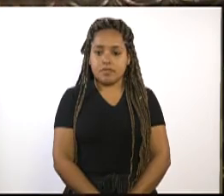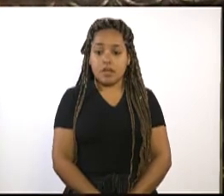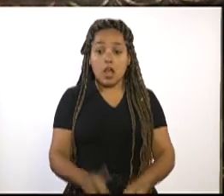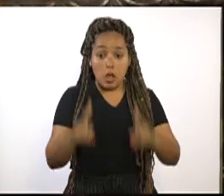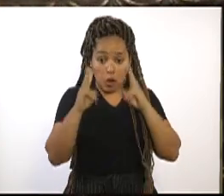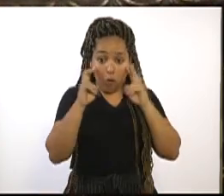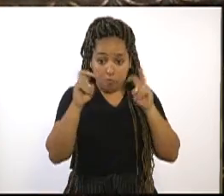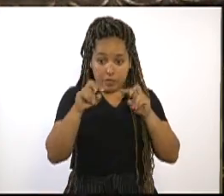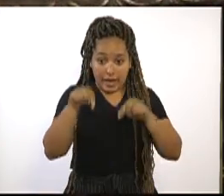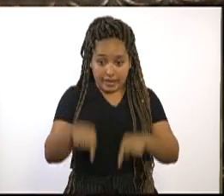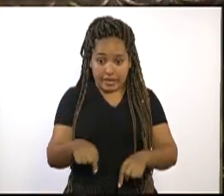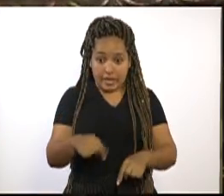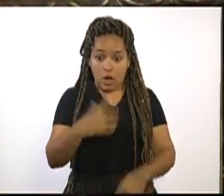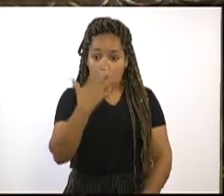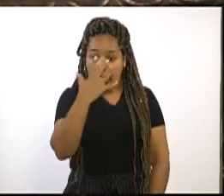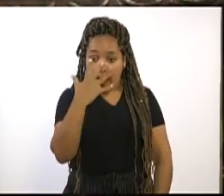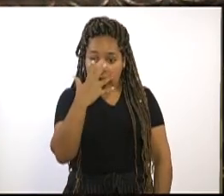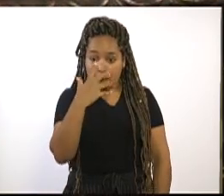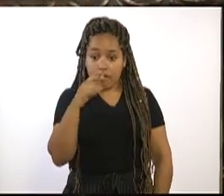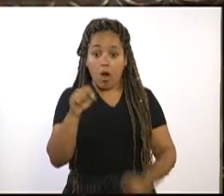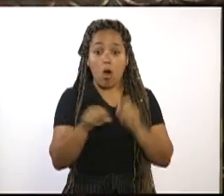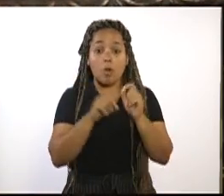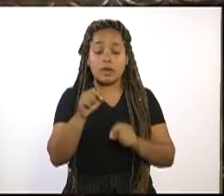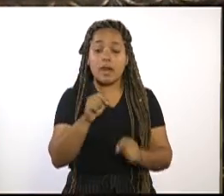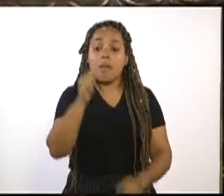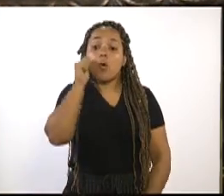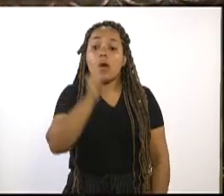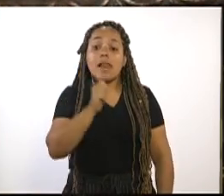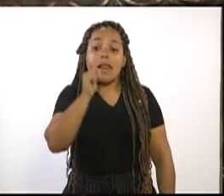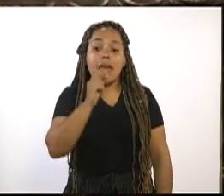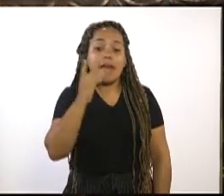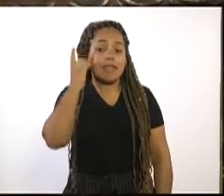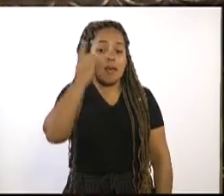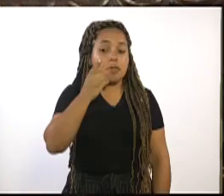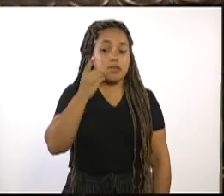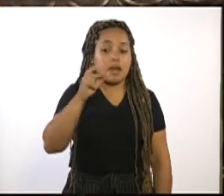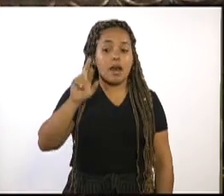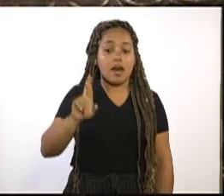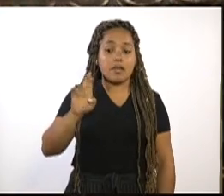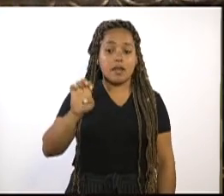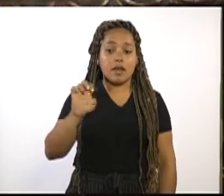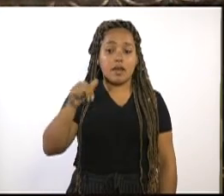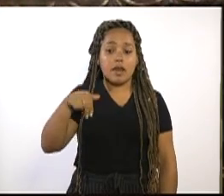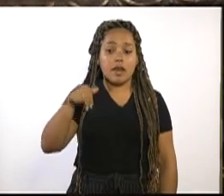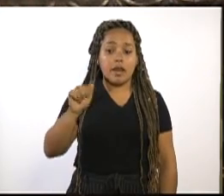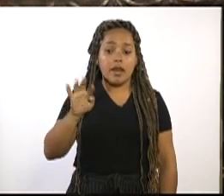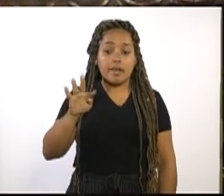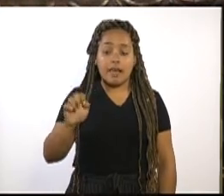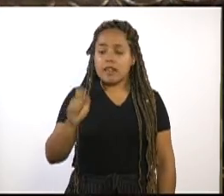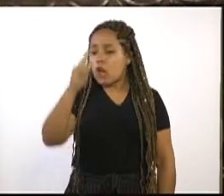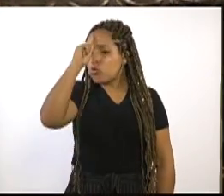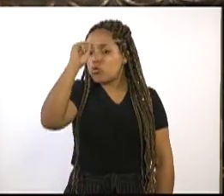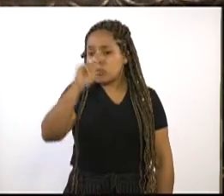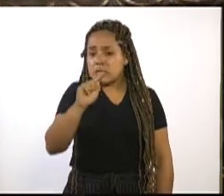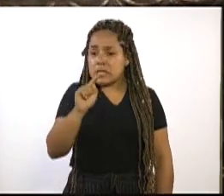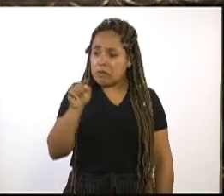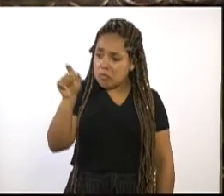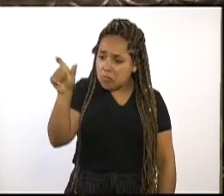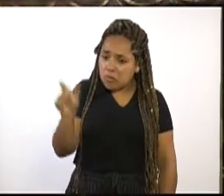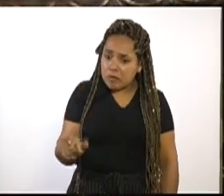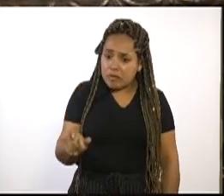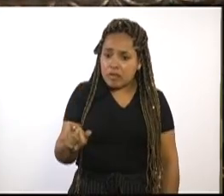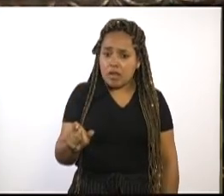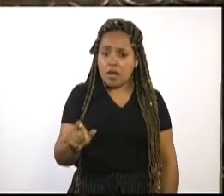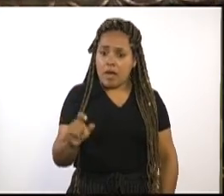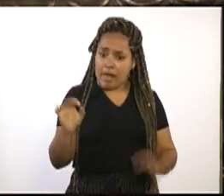carnaval, deputada Renata, não sei se Vossa Excelência percebeu, porque